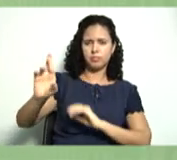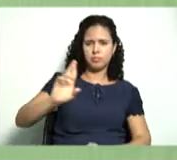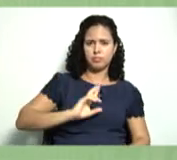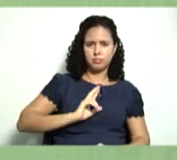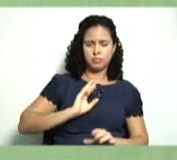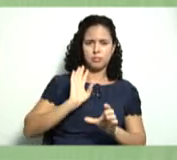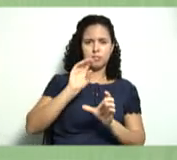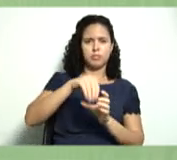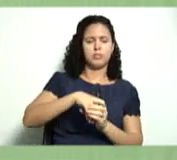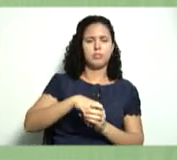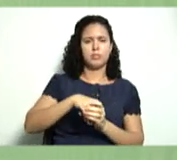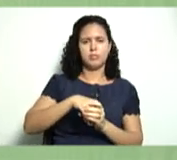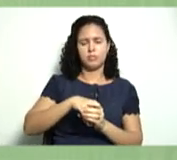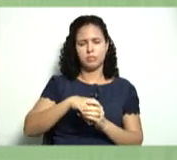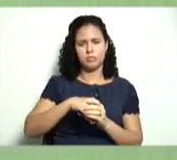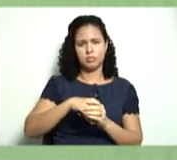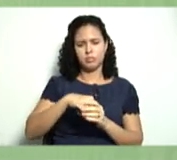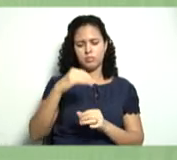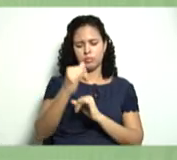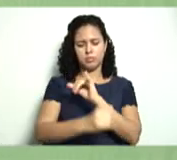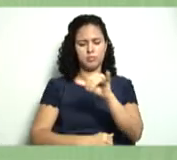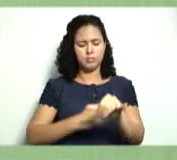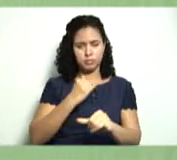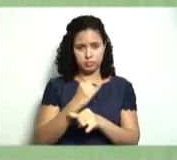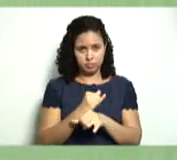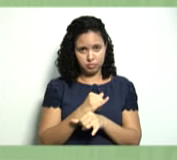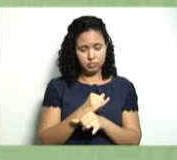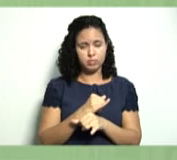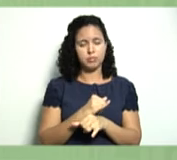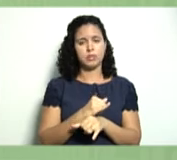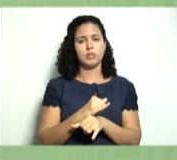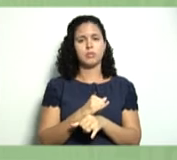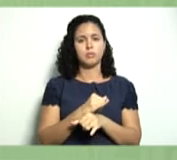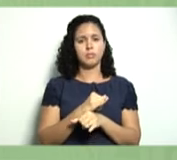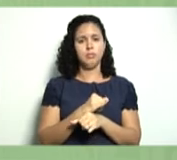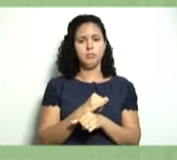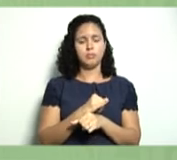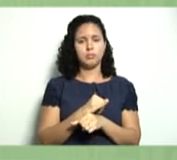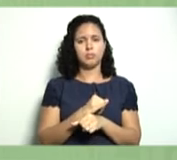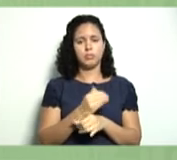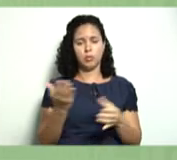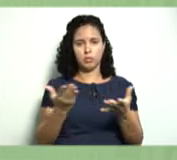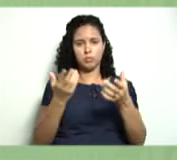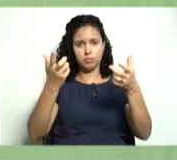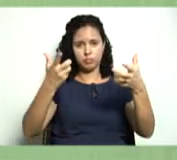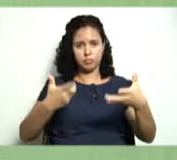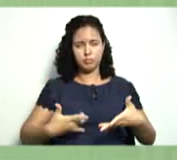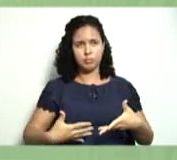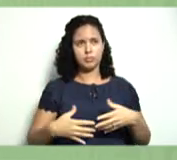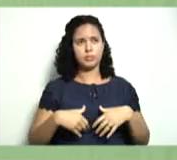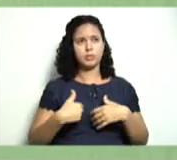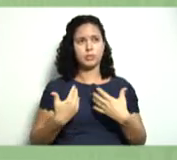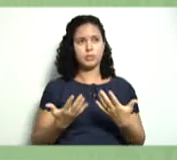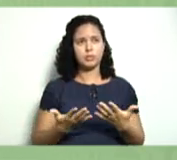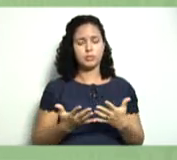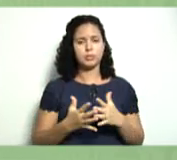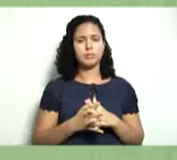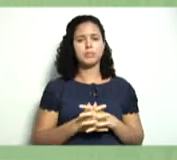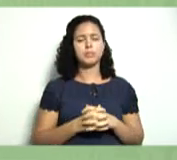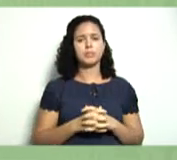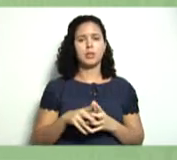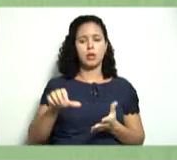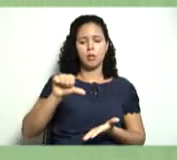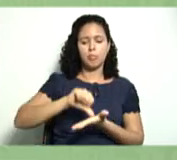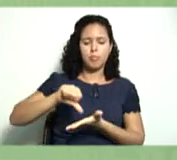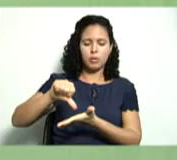também utilizamos ele aqui não é isso e qual que vocês colocaram em um pólo e eu só falo que de